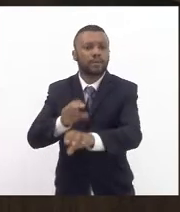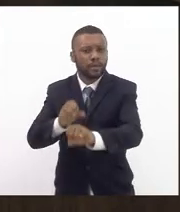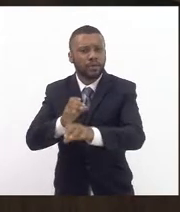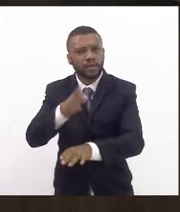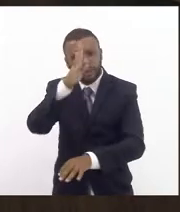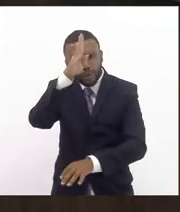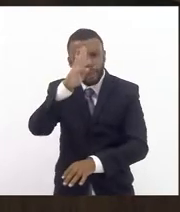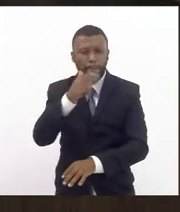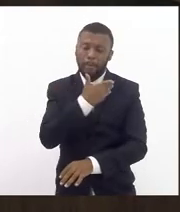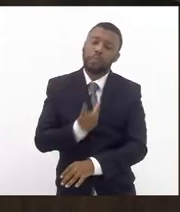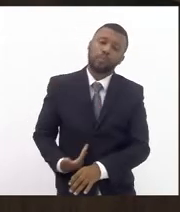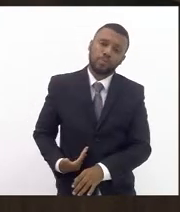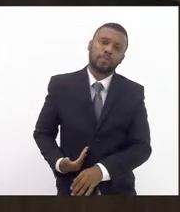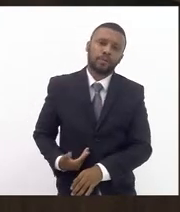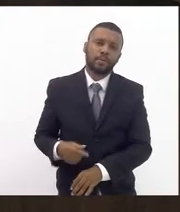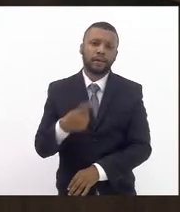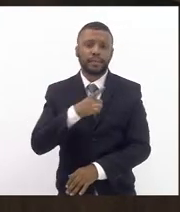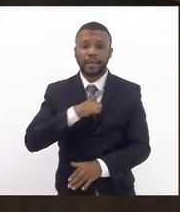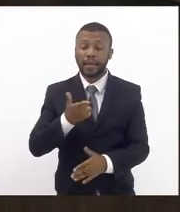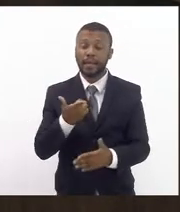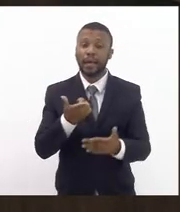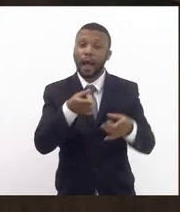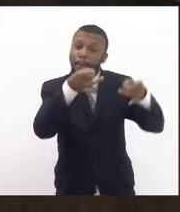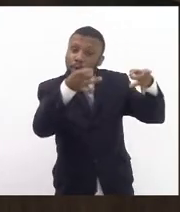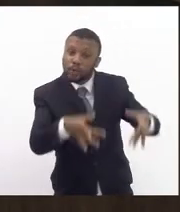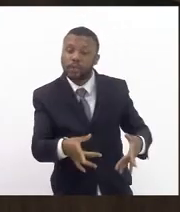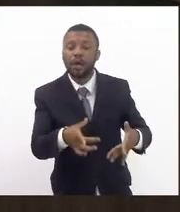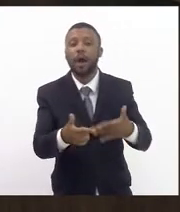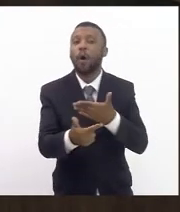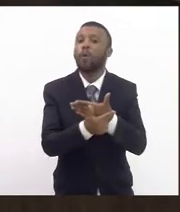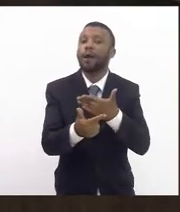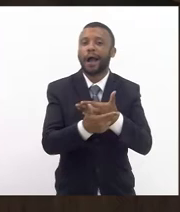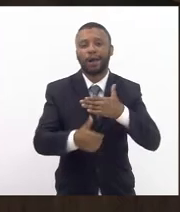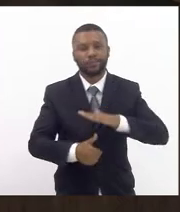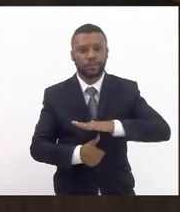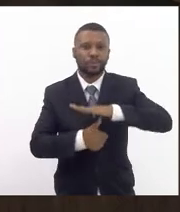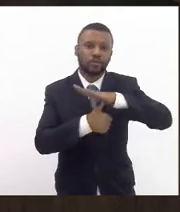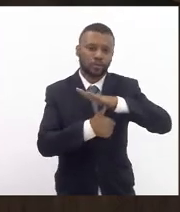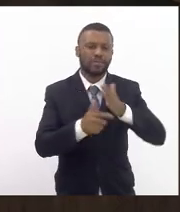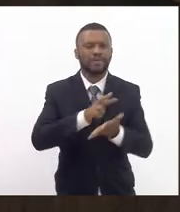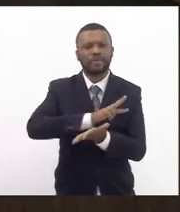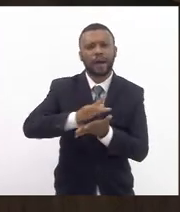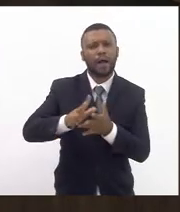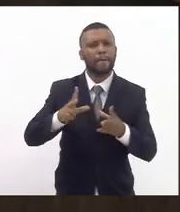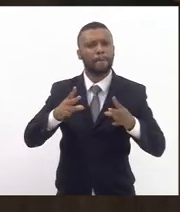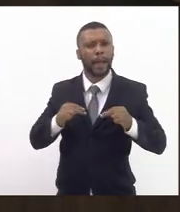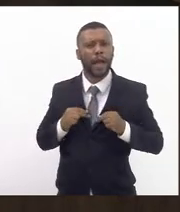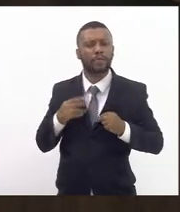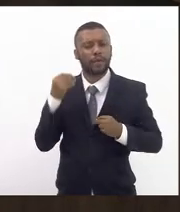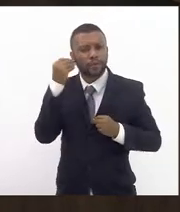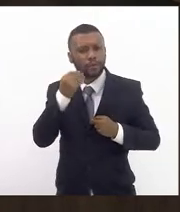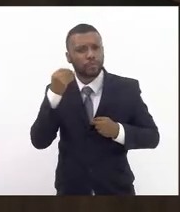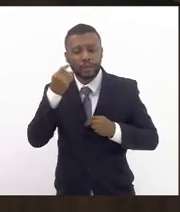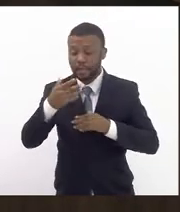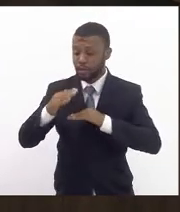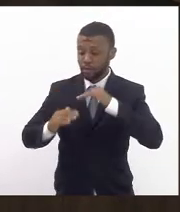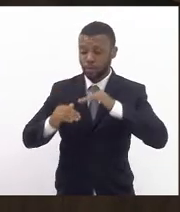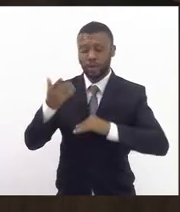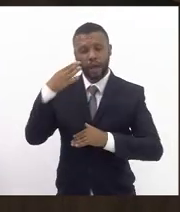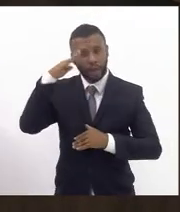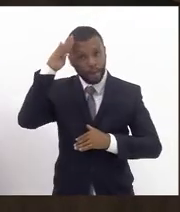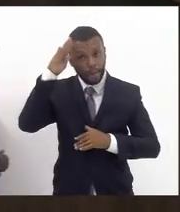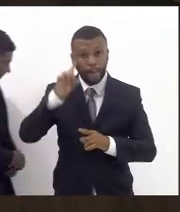para abrir mão de um cargo como de reitora. Então, por diversos méritos na sua carreira acadêmica,